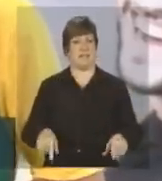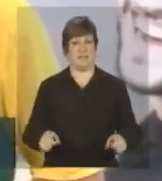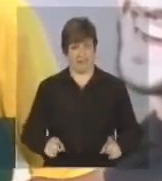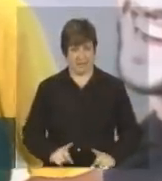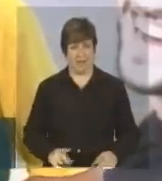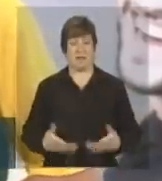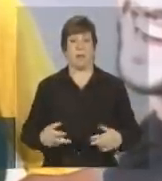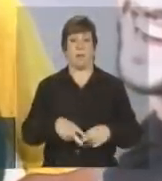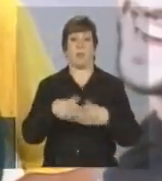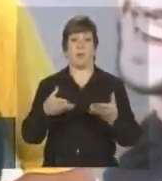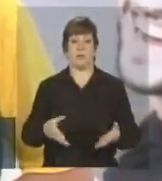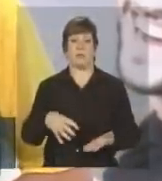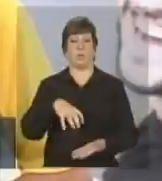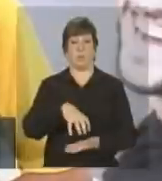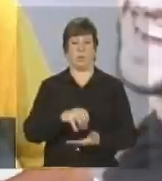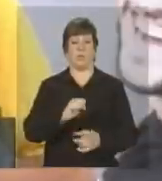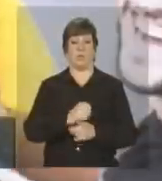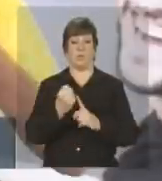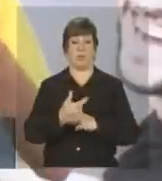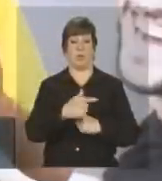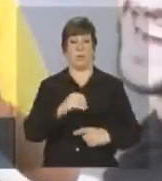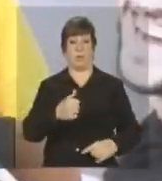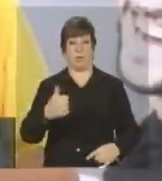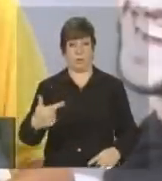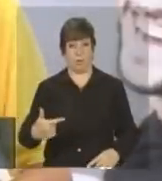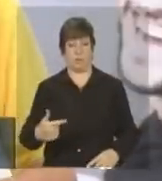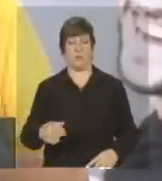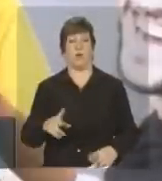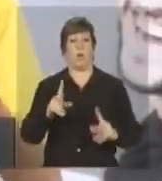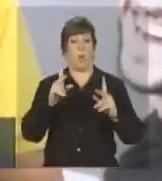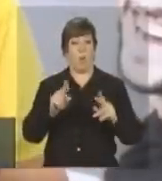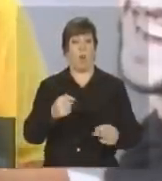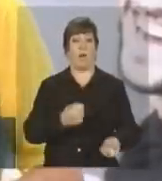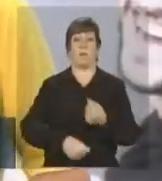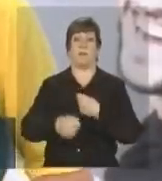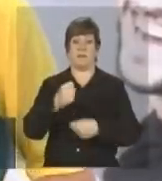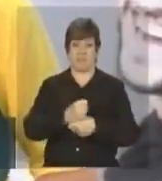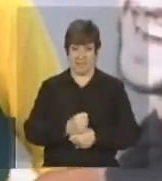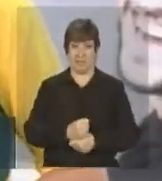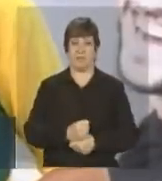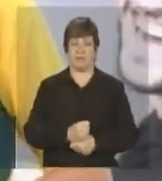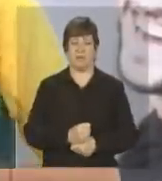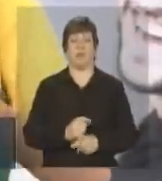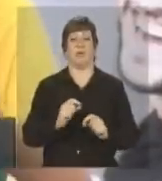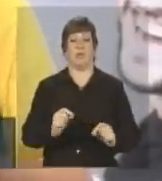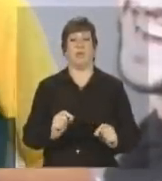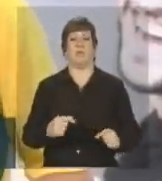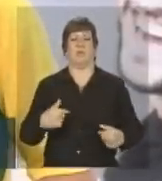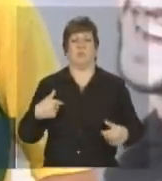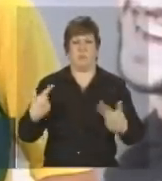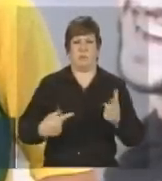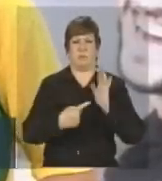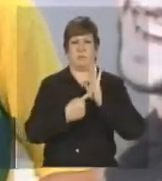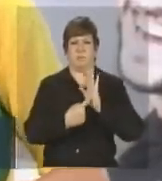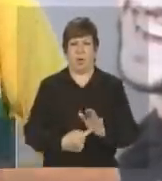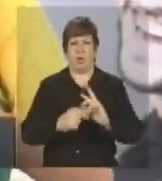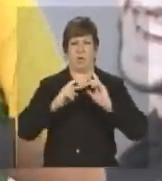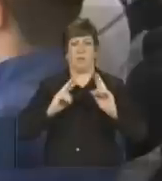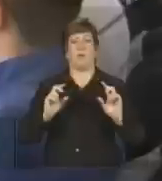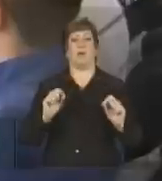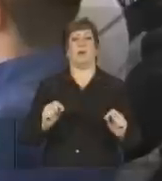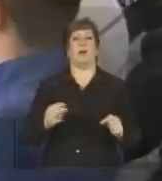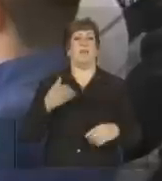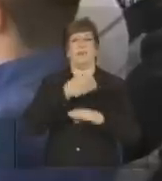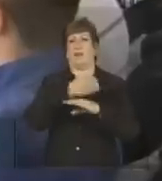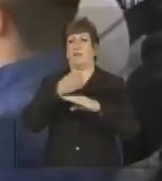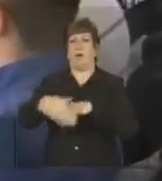E é por isso que o movimento social em 2012, a exemplo do ano de 2011, que foi o ano do manifestante, enxerga com muita convicção a possibilidade de, nas ruas